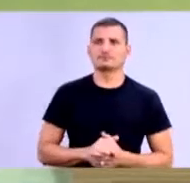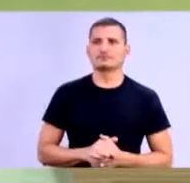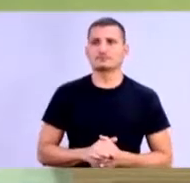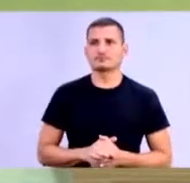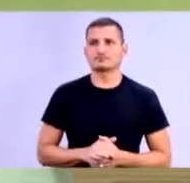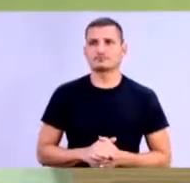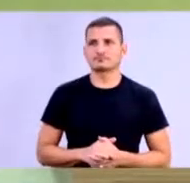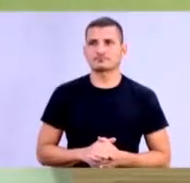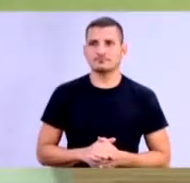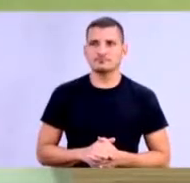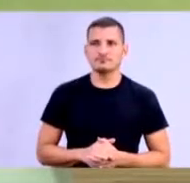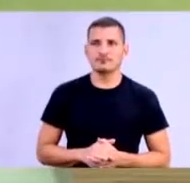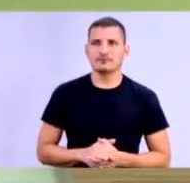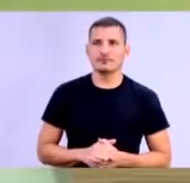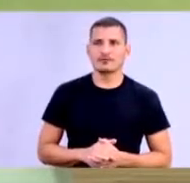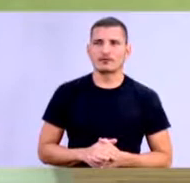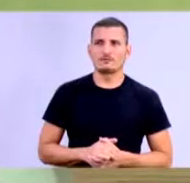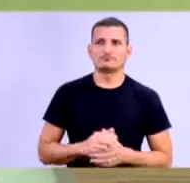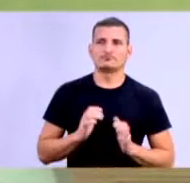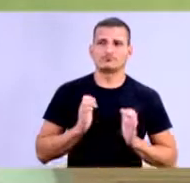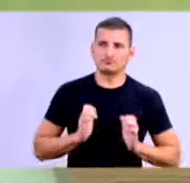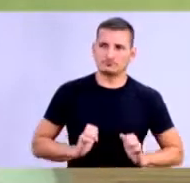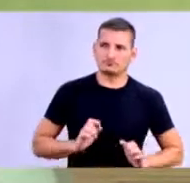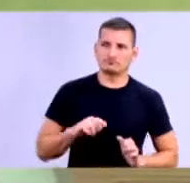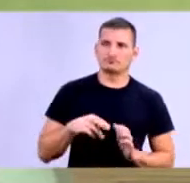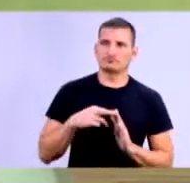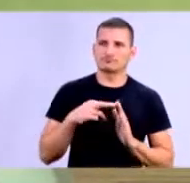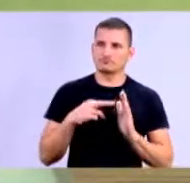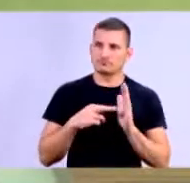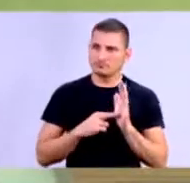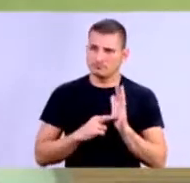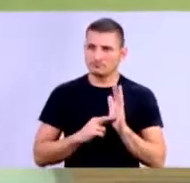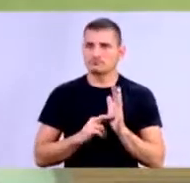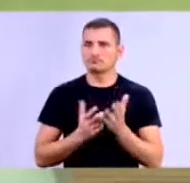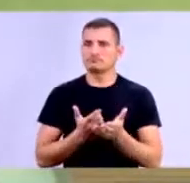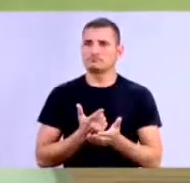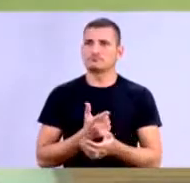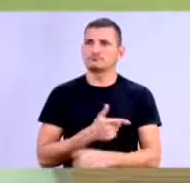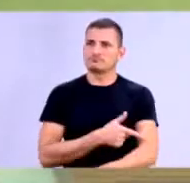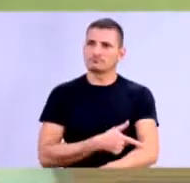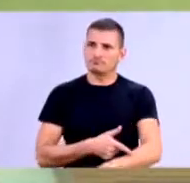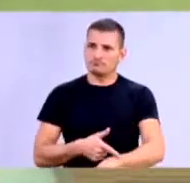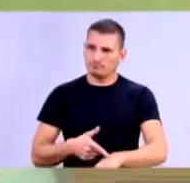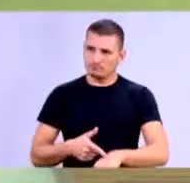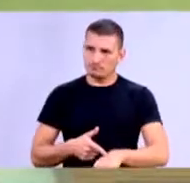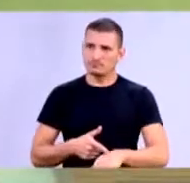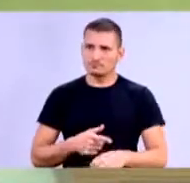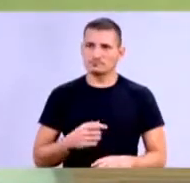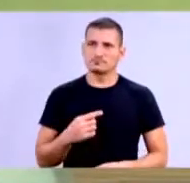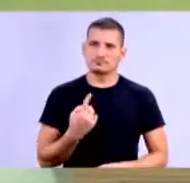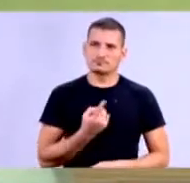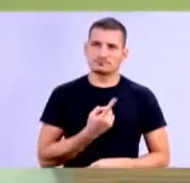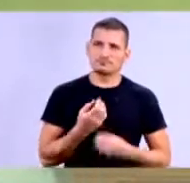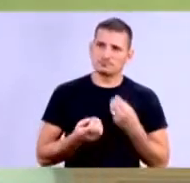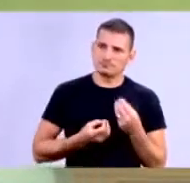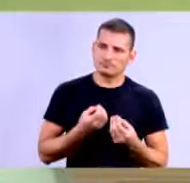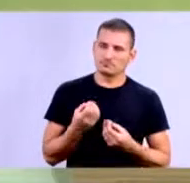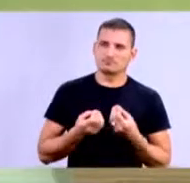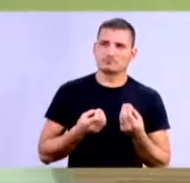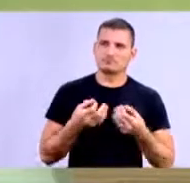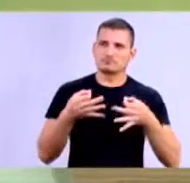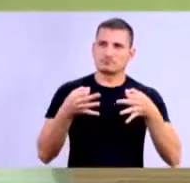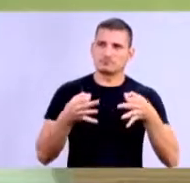ela é justamente essas normas comportamentais que nos fazem agir de maneira correta